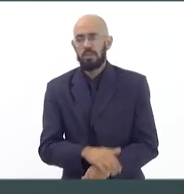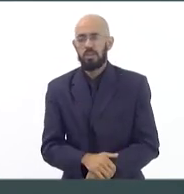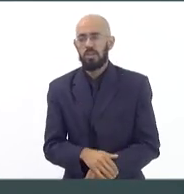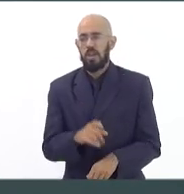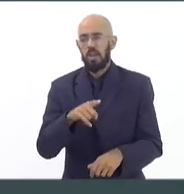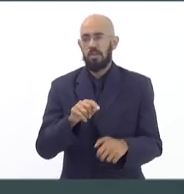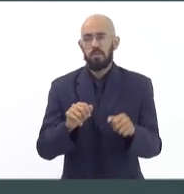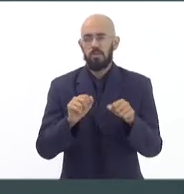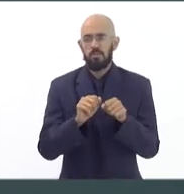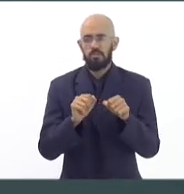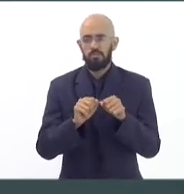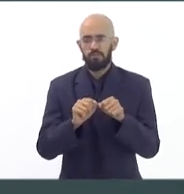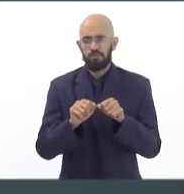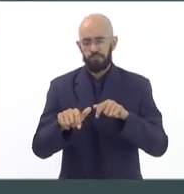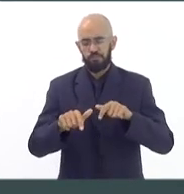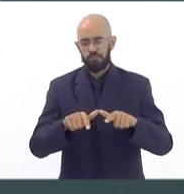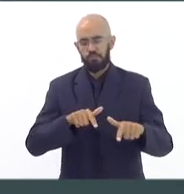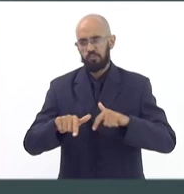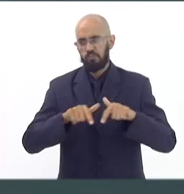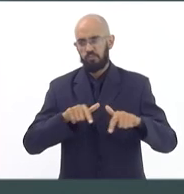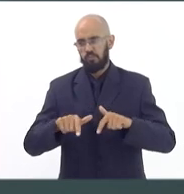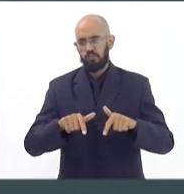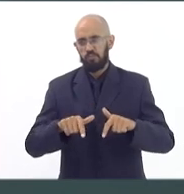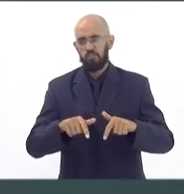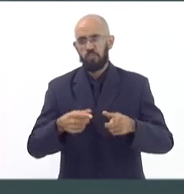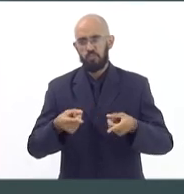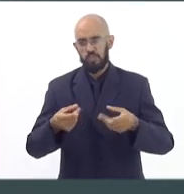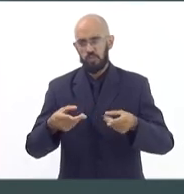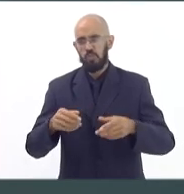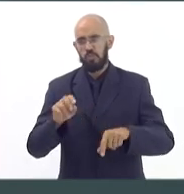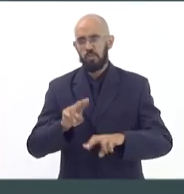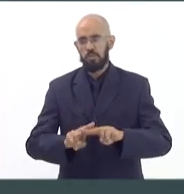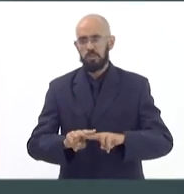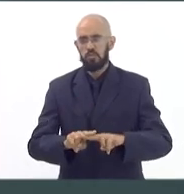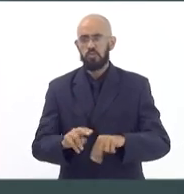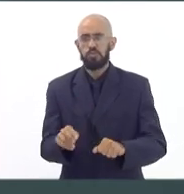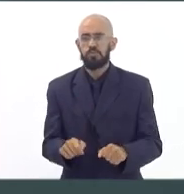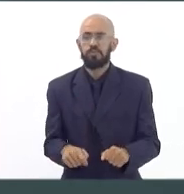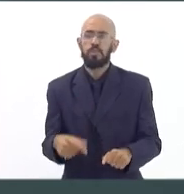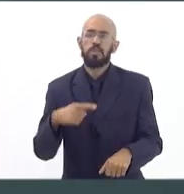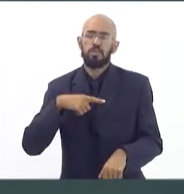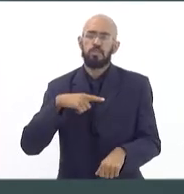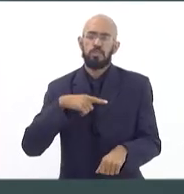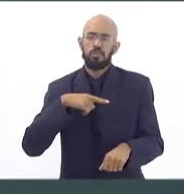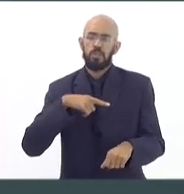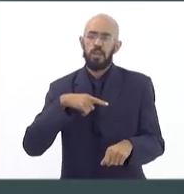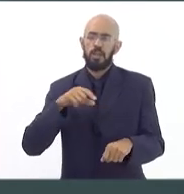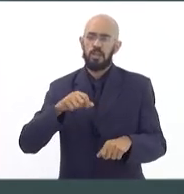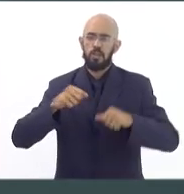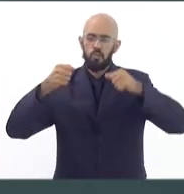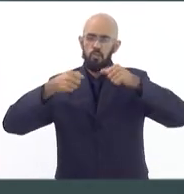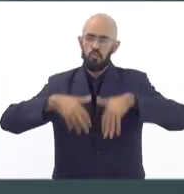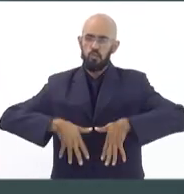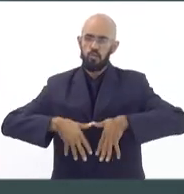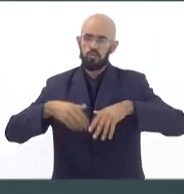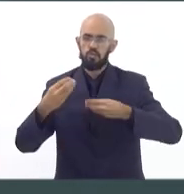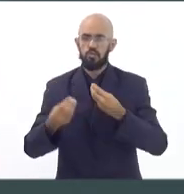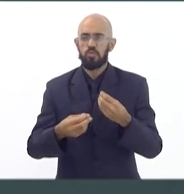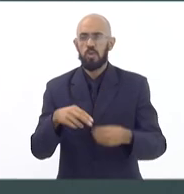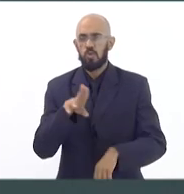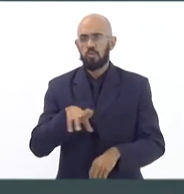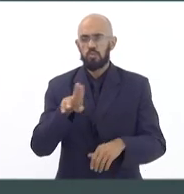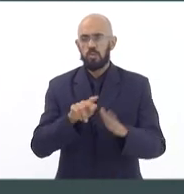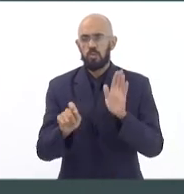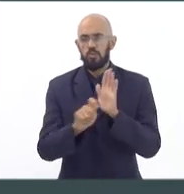operação em um comerciante foi preso Olá aqui é o nosso fluxo não era da receptação usuários de droga e